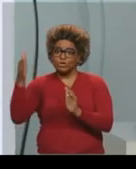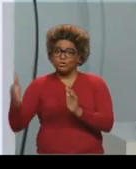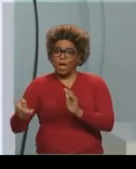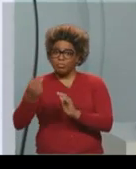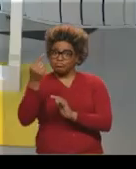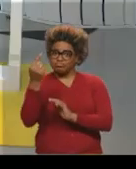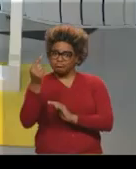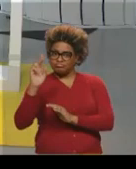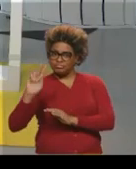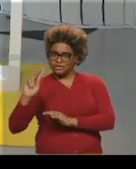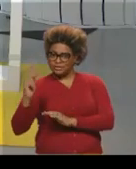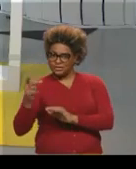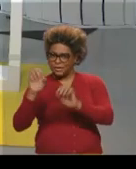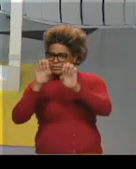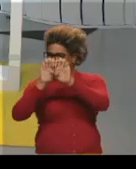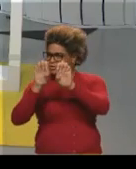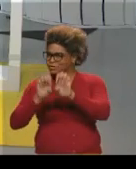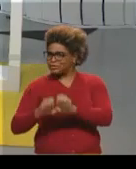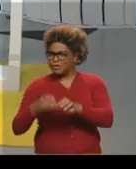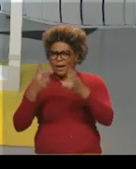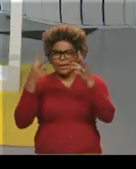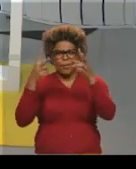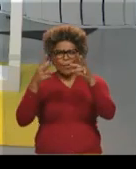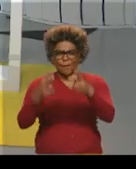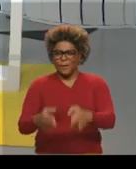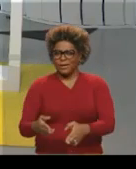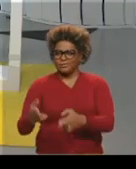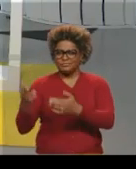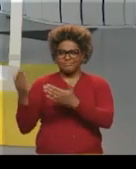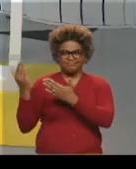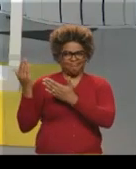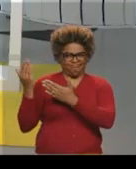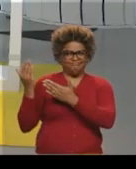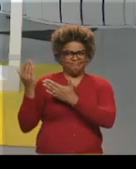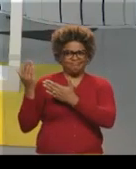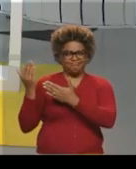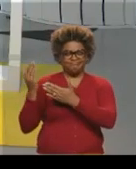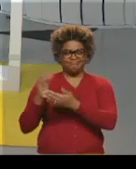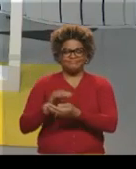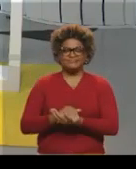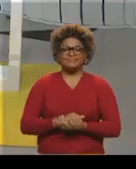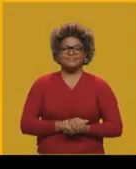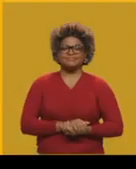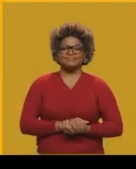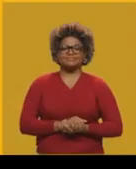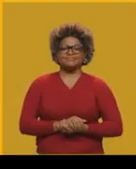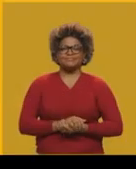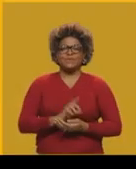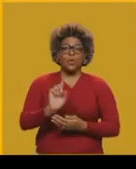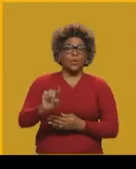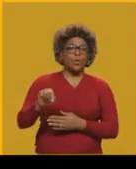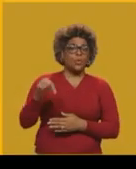essa seria a estrutura, ok? Agora, o próximo, nós temos